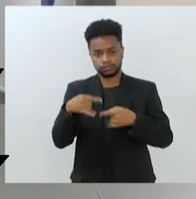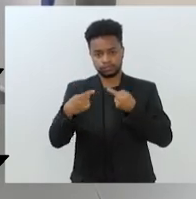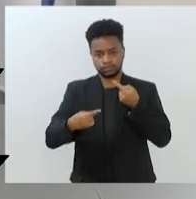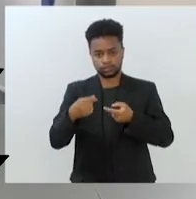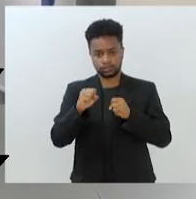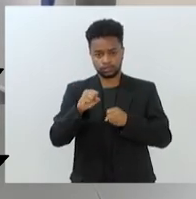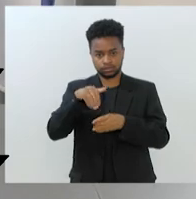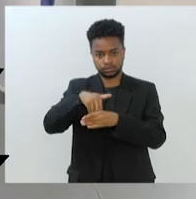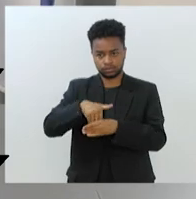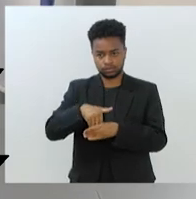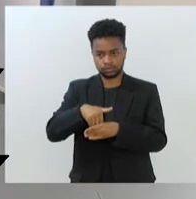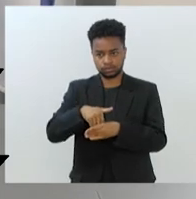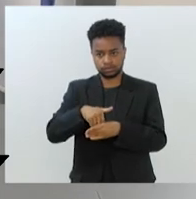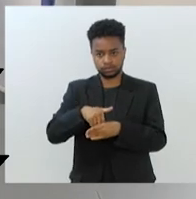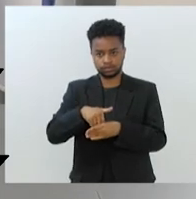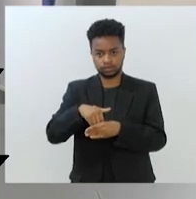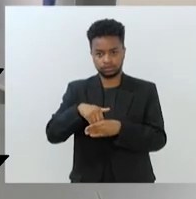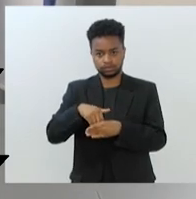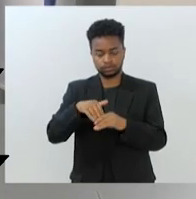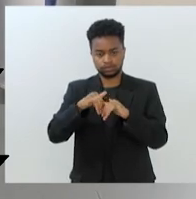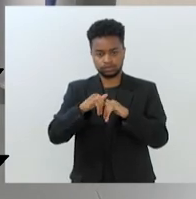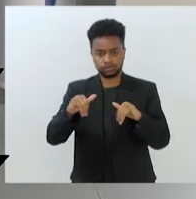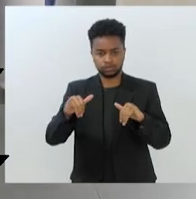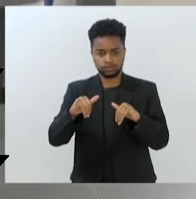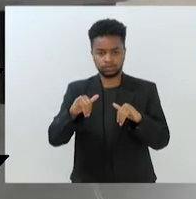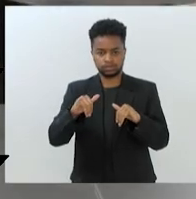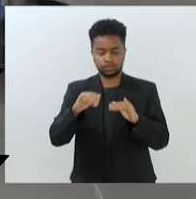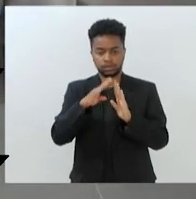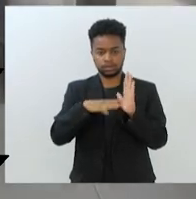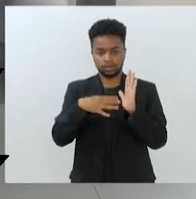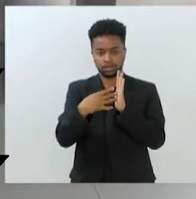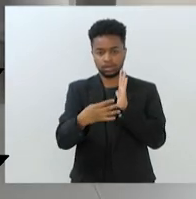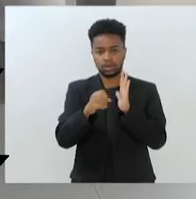votação ou declaração, né? Calendário ou declaração de...